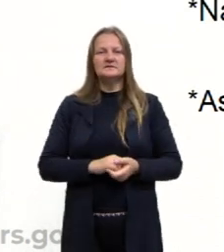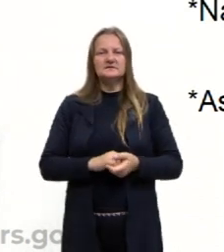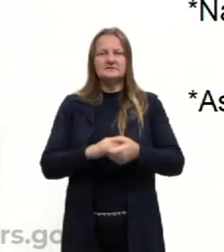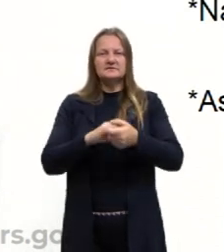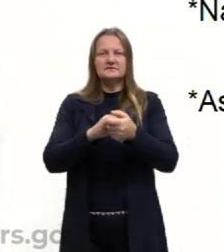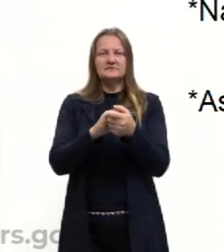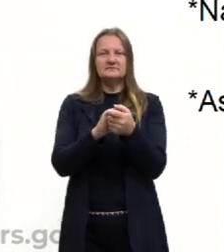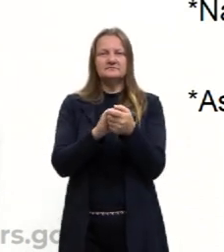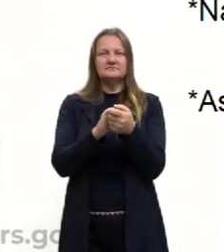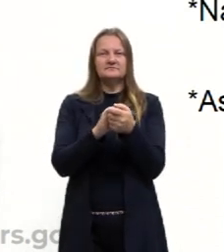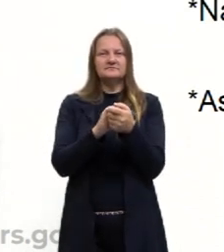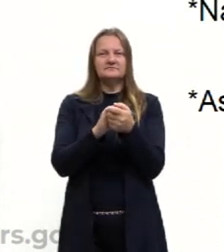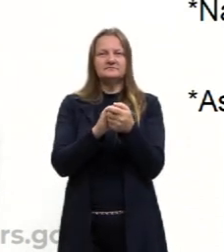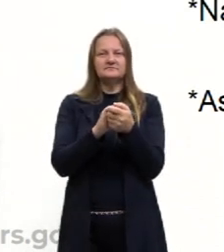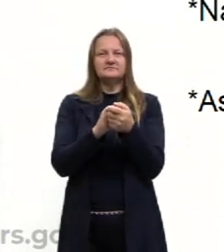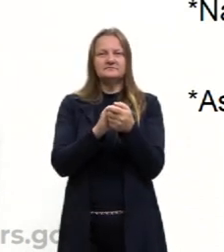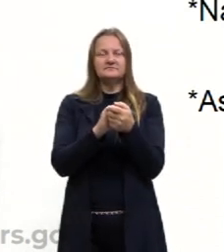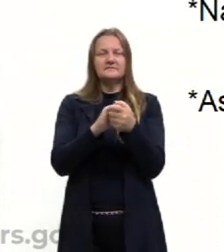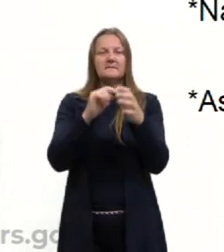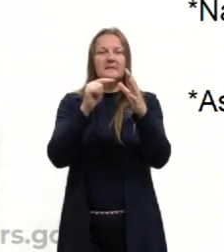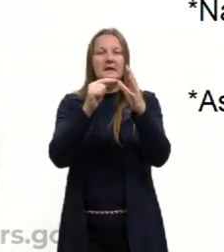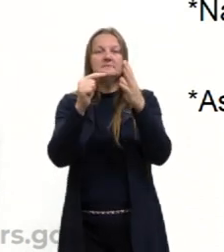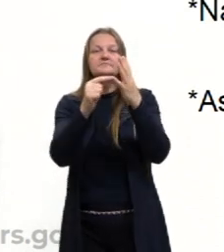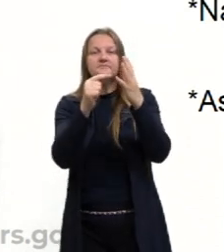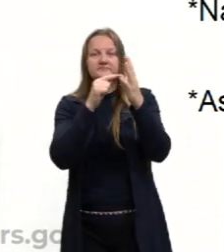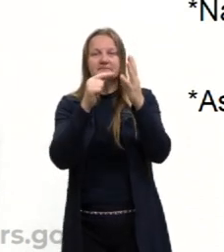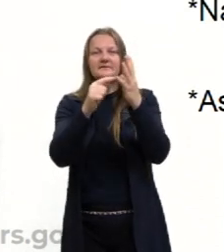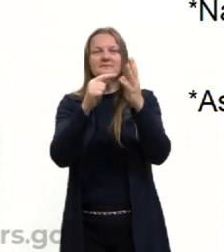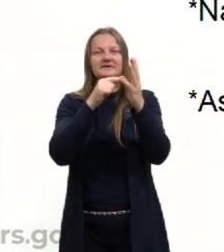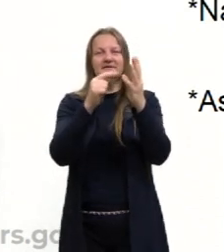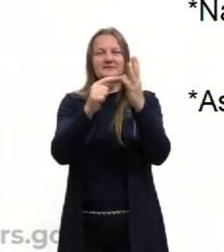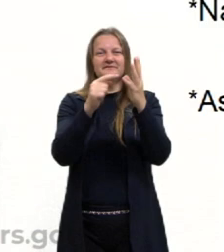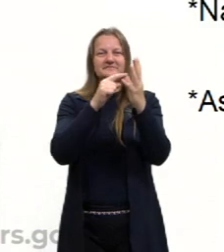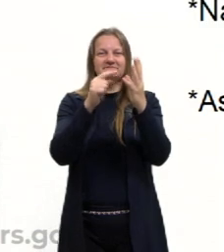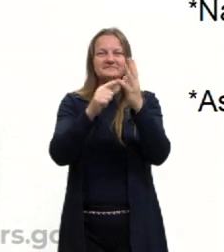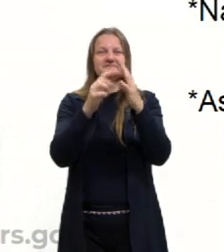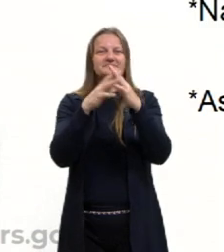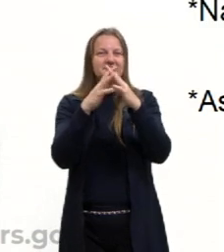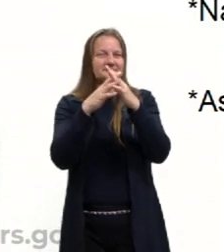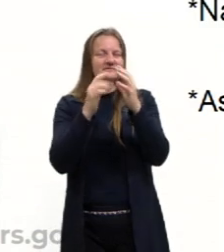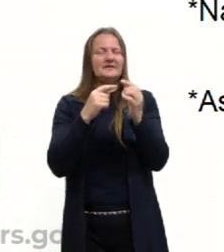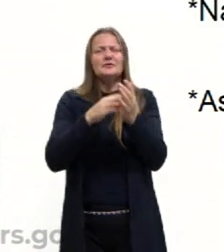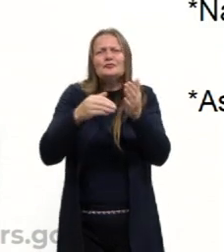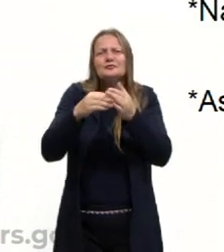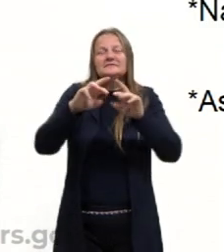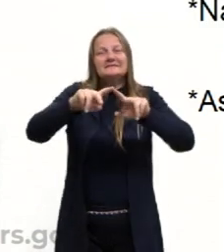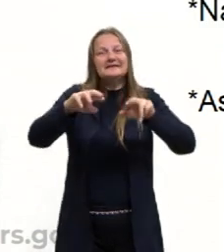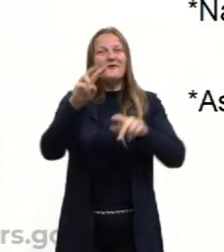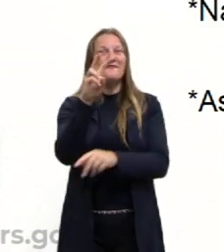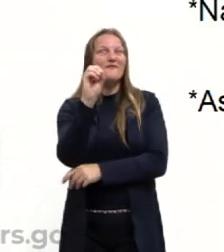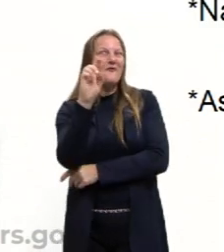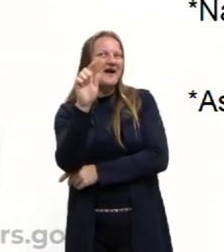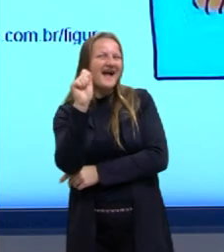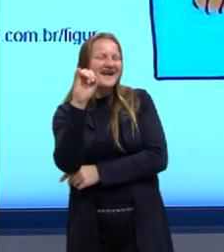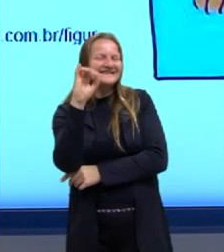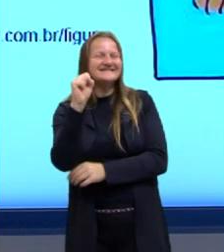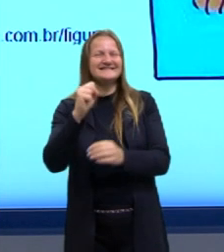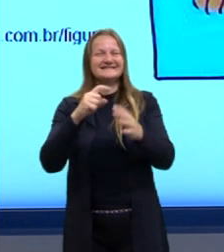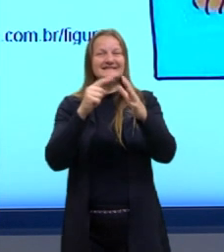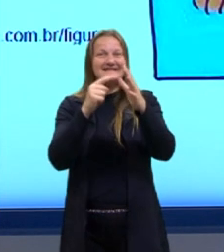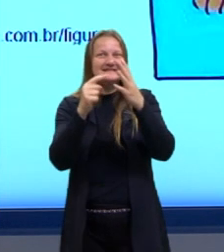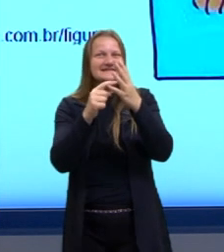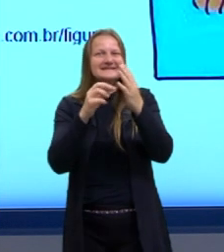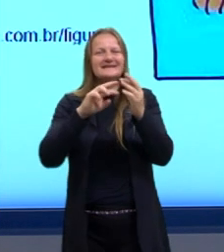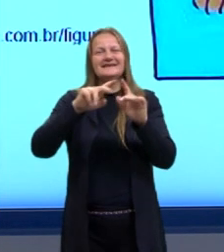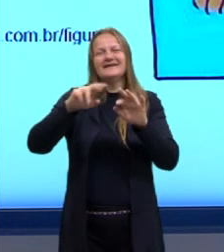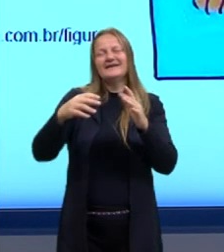linguagem aqui uma outra linguagem interessante né usando a linguagem né a corda Armando